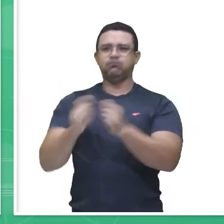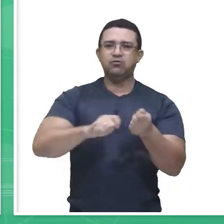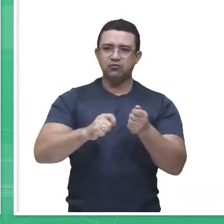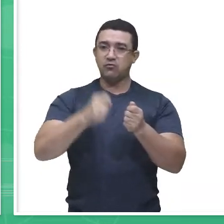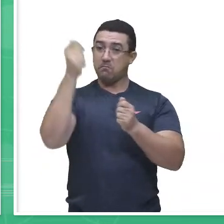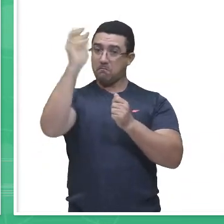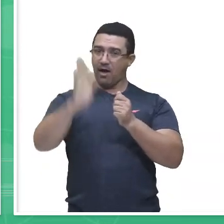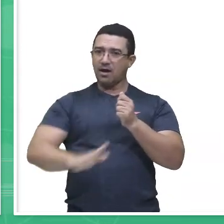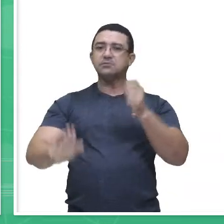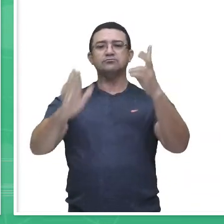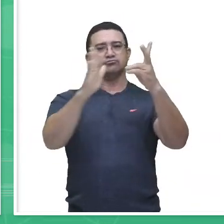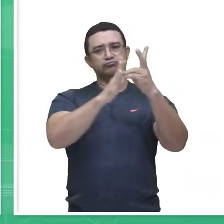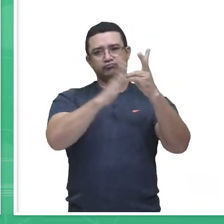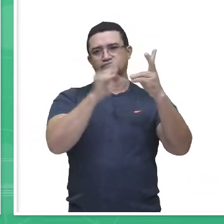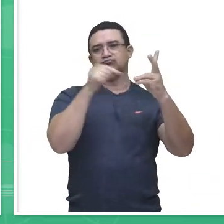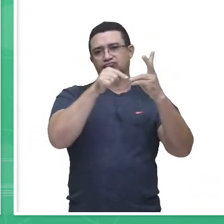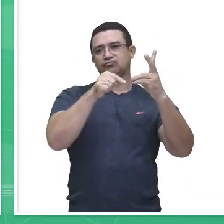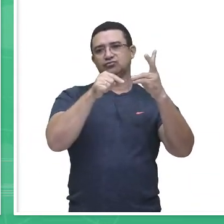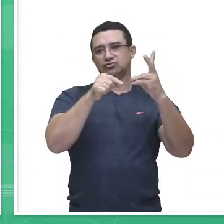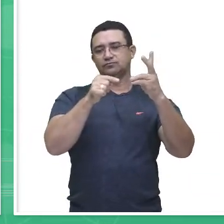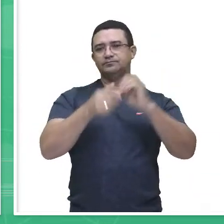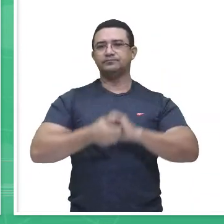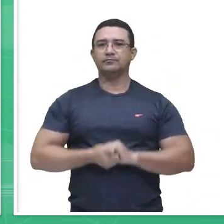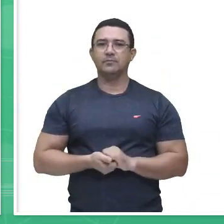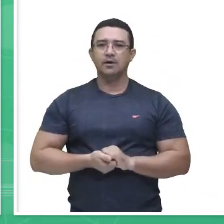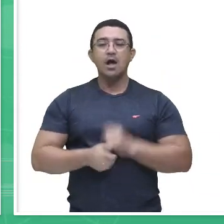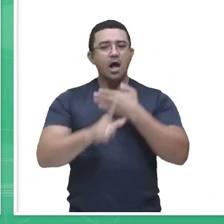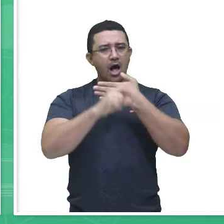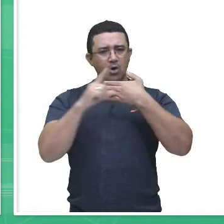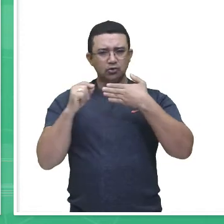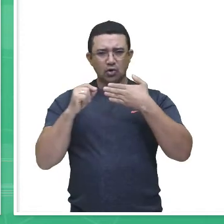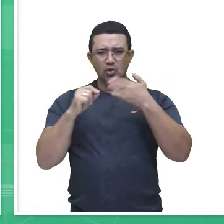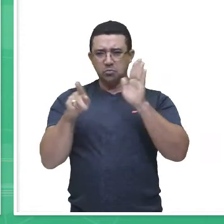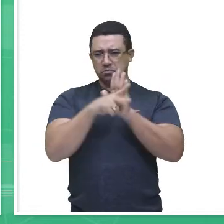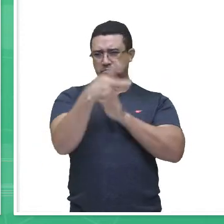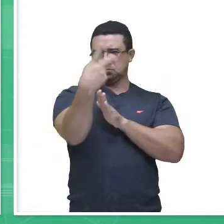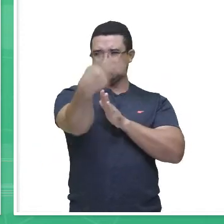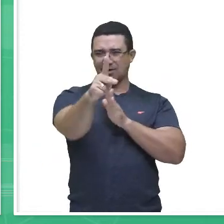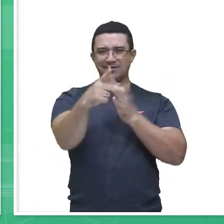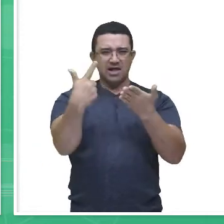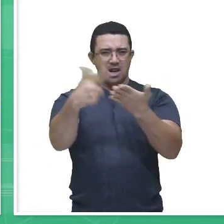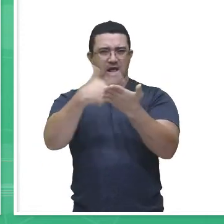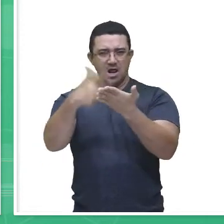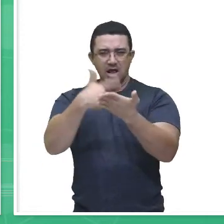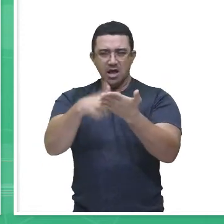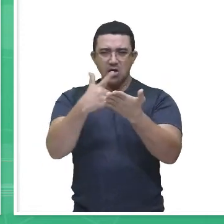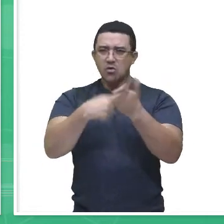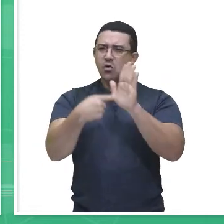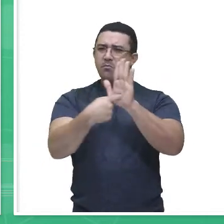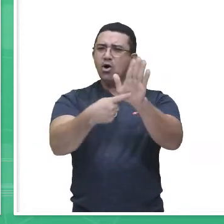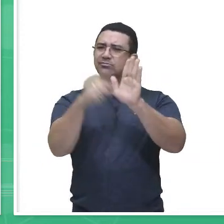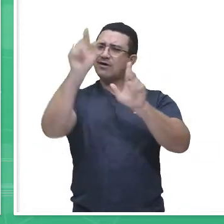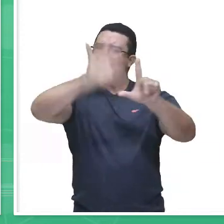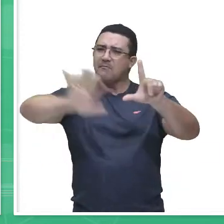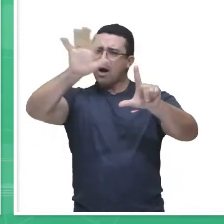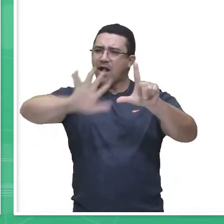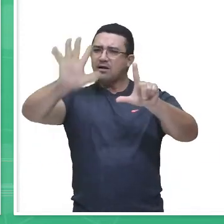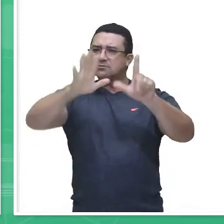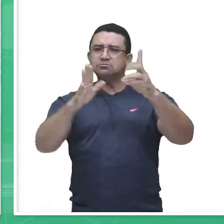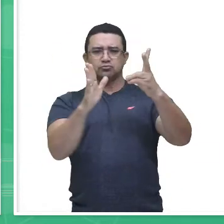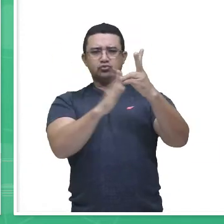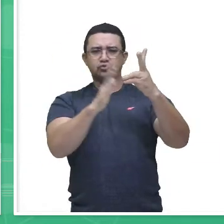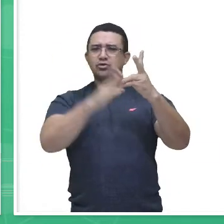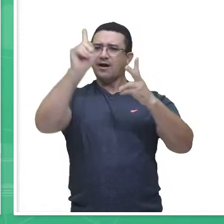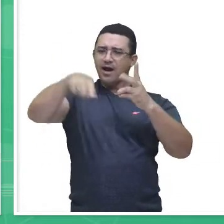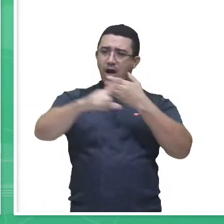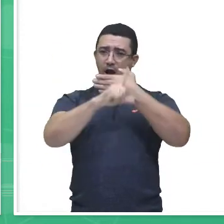E um dos autores que fez isso, que trouxe nos seus textos, né, Essa figura do índio foi Gonçalves Dias, observando